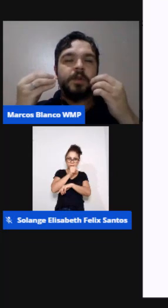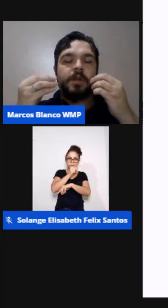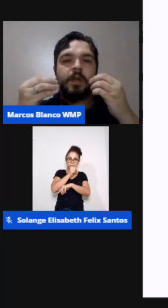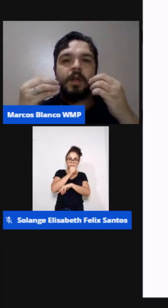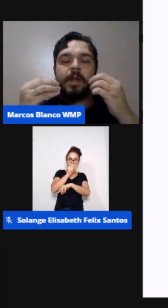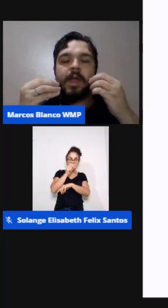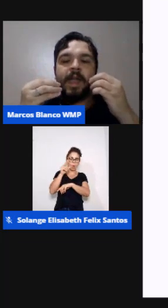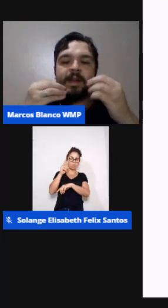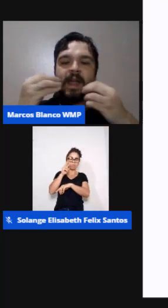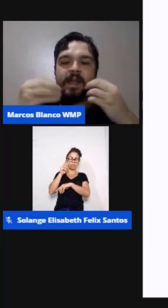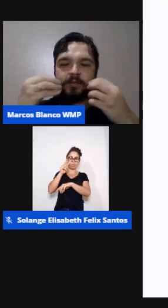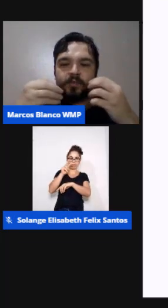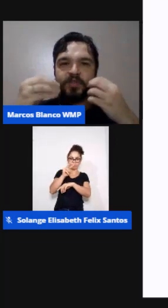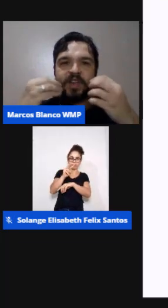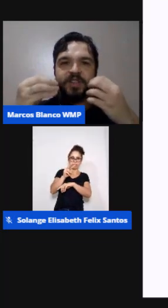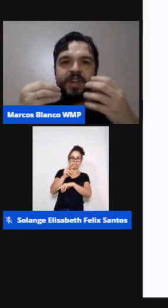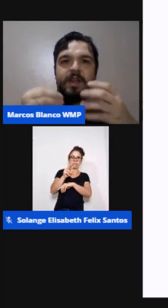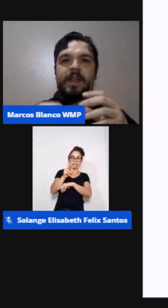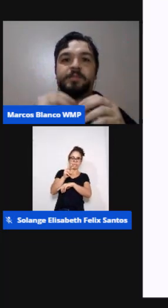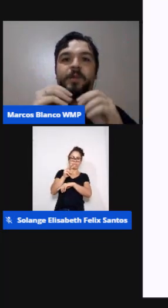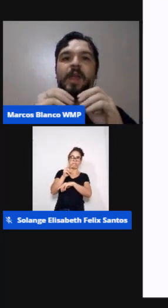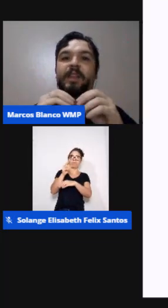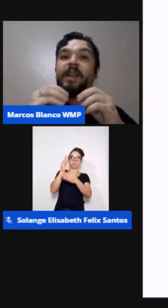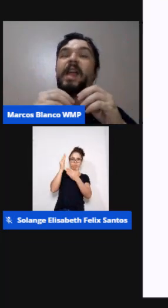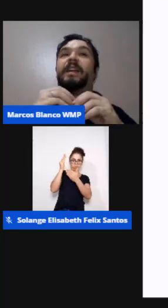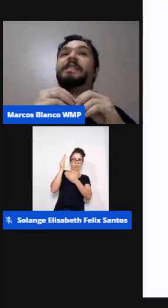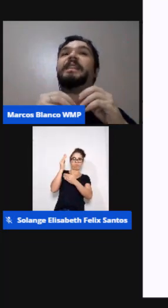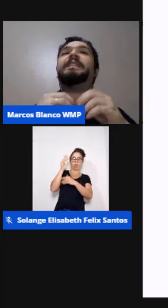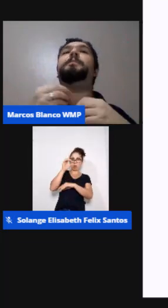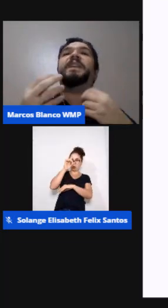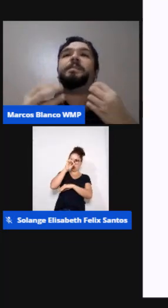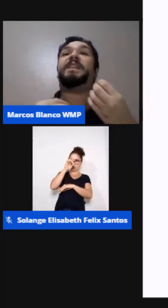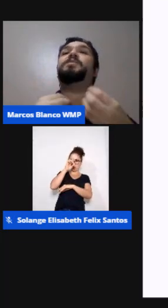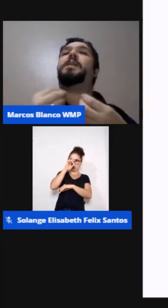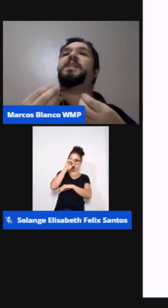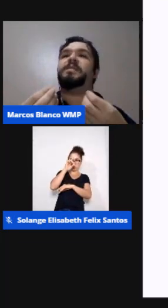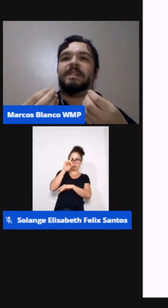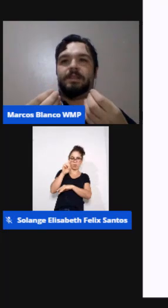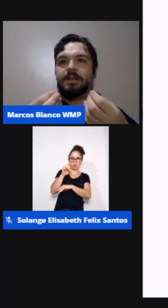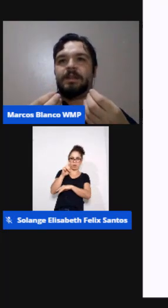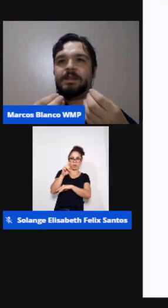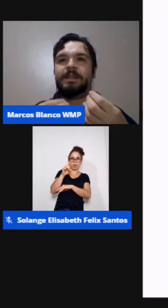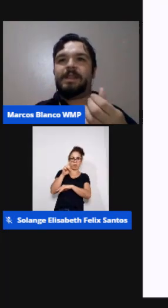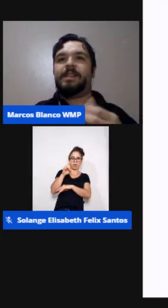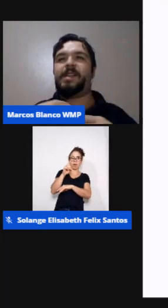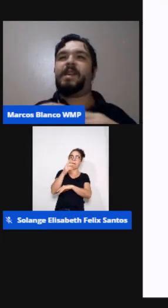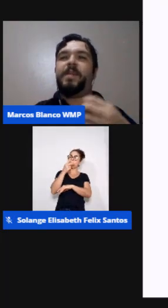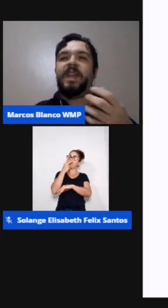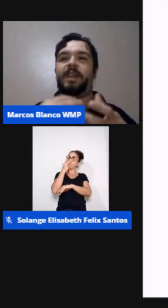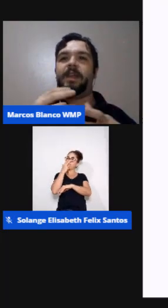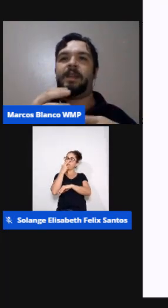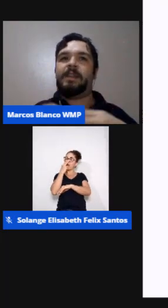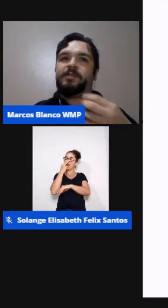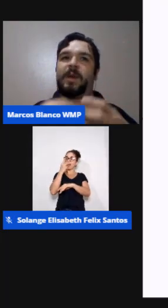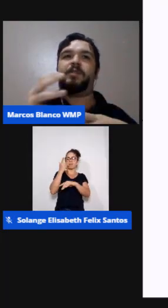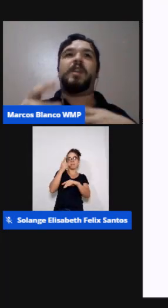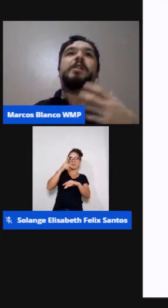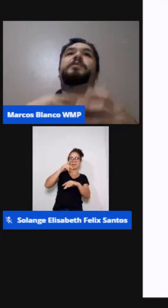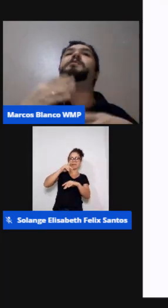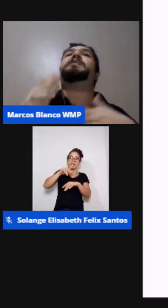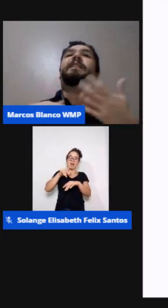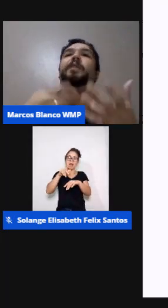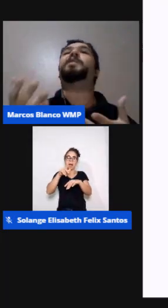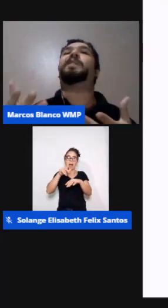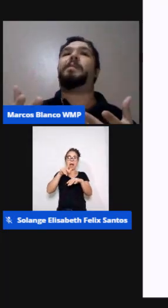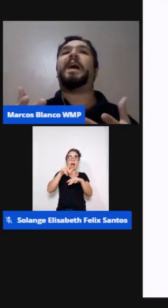olhando no dia a dia, a criançada até brinca, parece um camarãozinho, né? Ainda bem que, espero